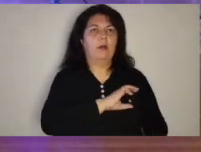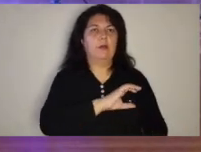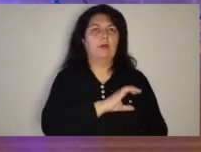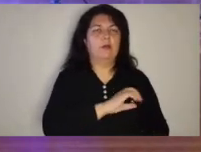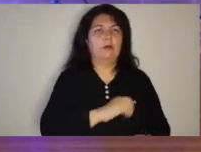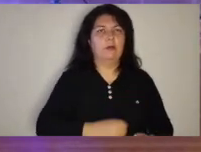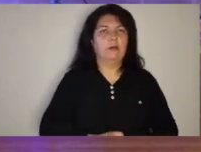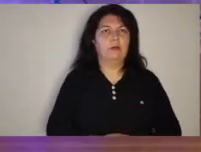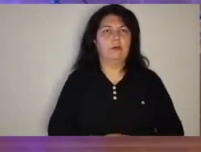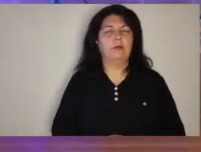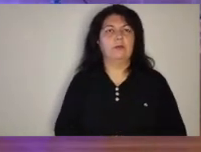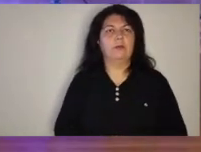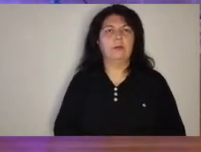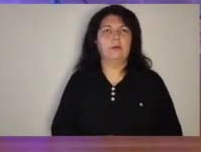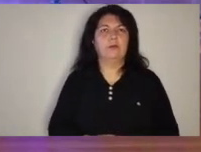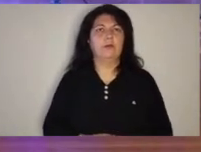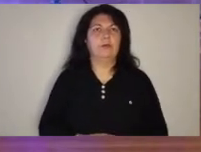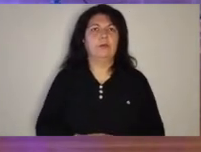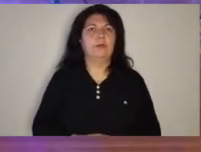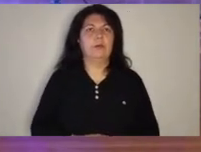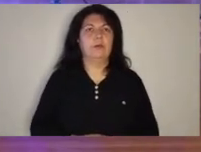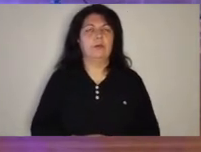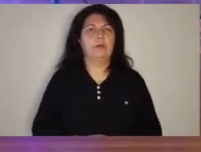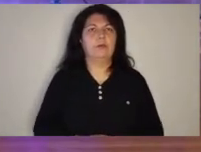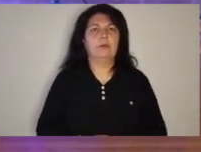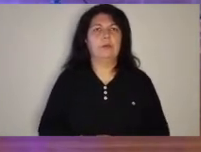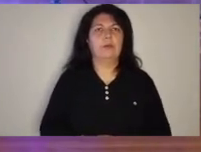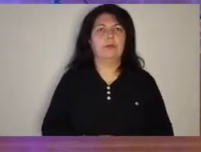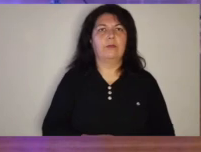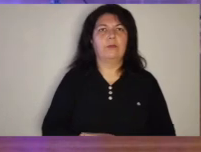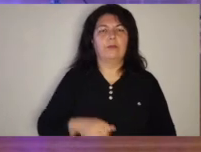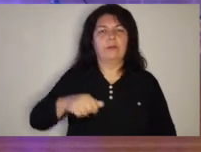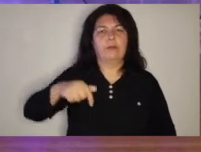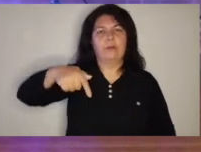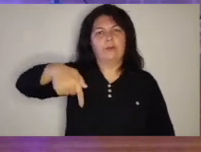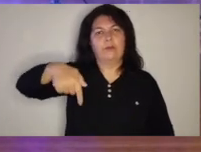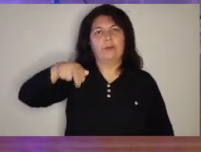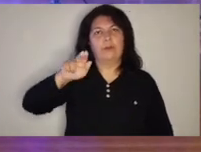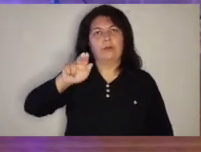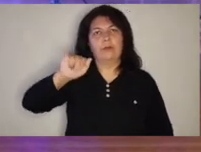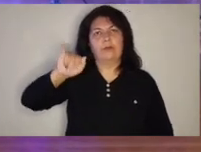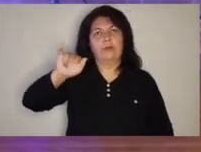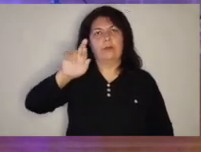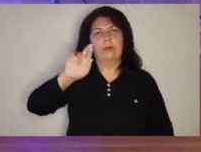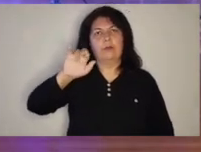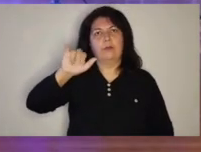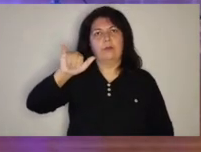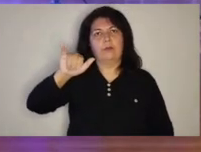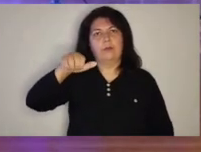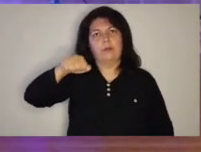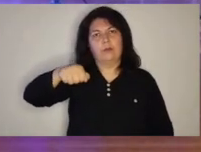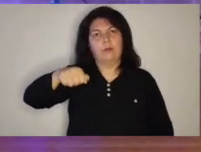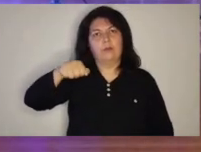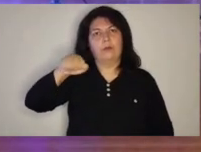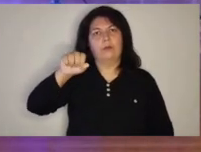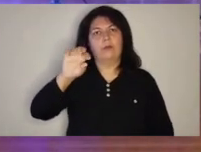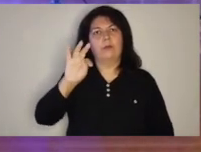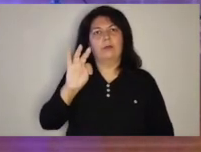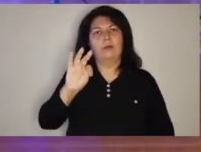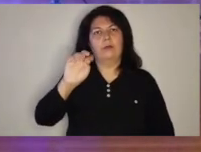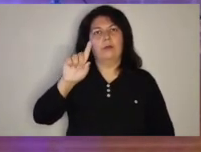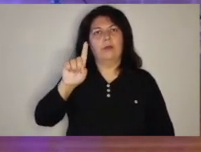vem buscar. E aí o que aconteceu? A arca foi levada para uma cidade chamada